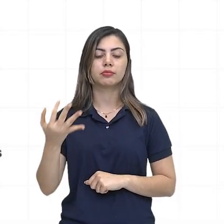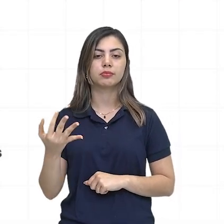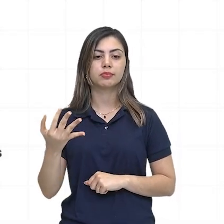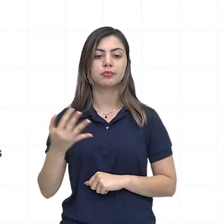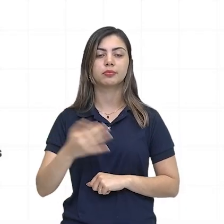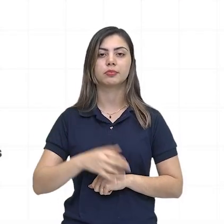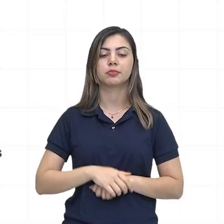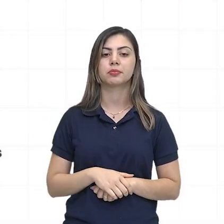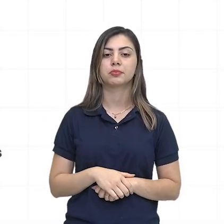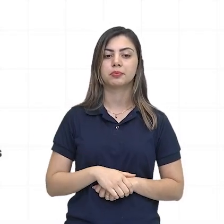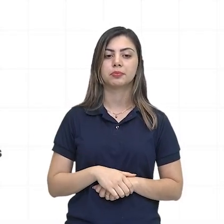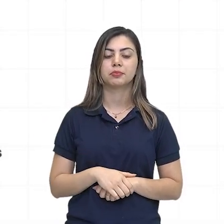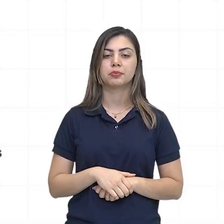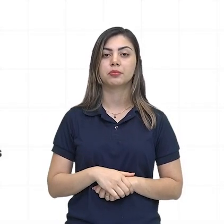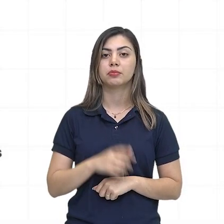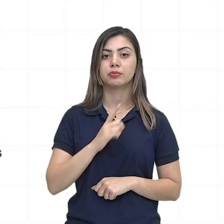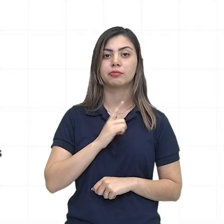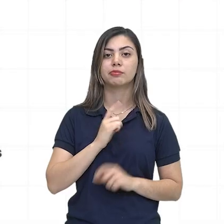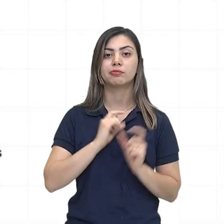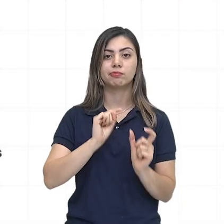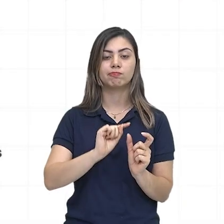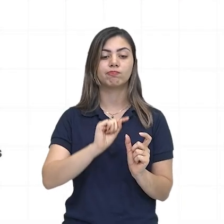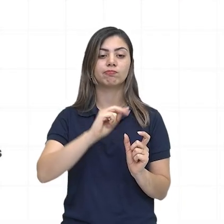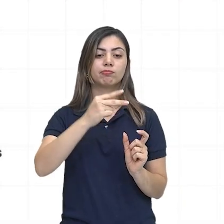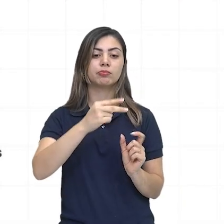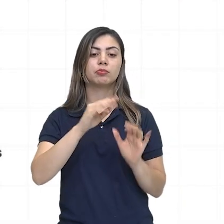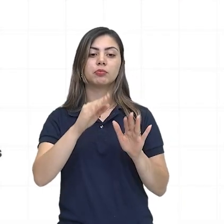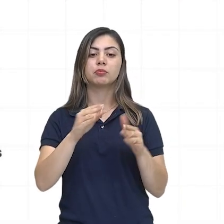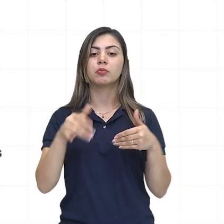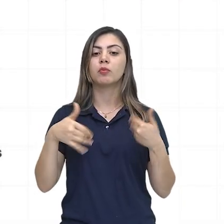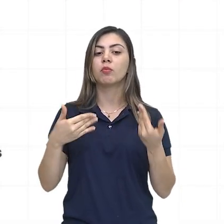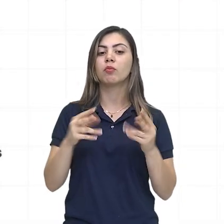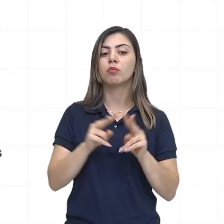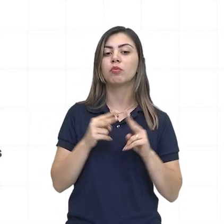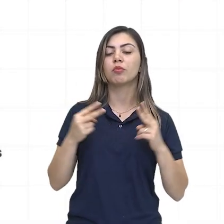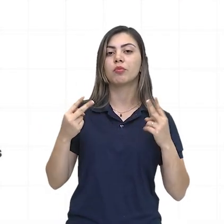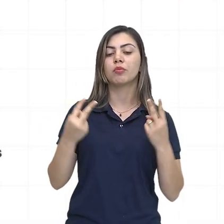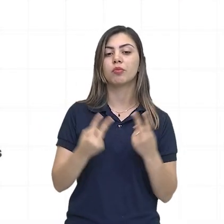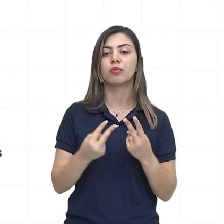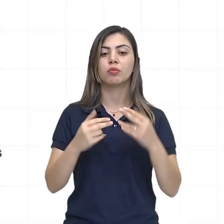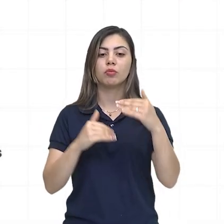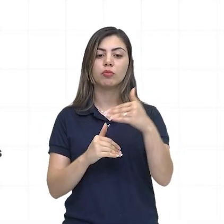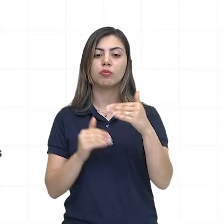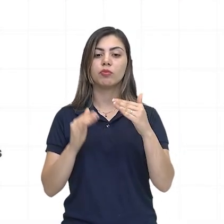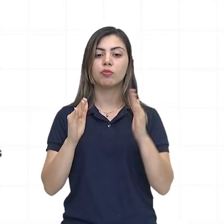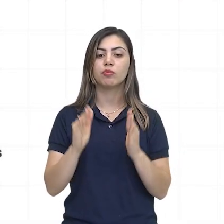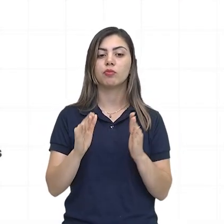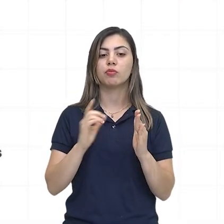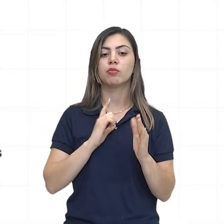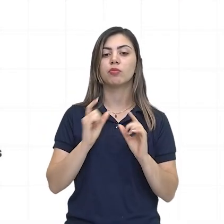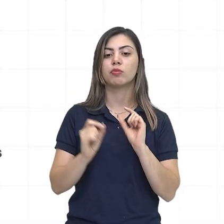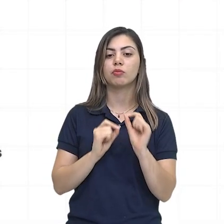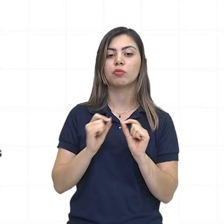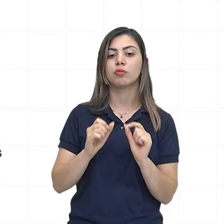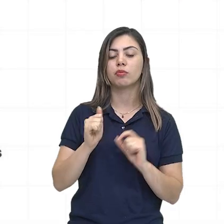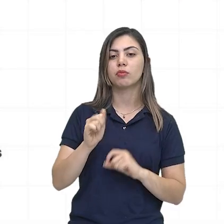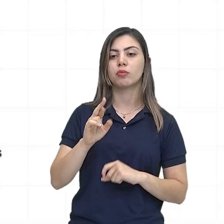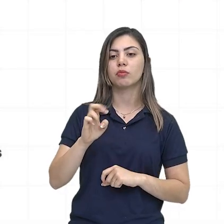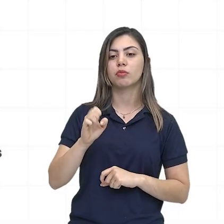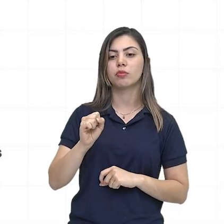Então, qual o volume de um cubo cuja aresta possui 4 metros de